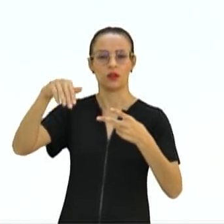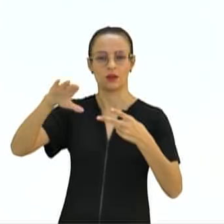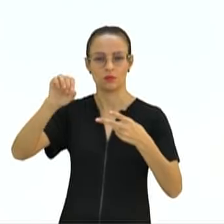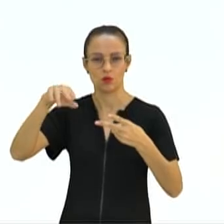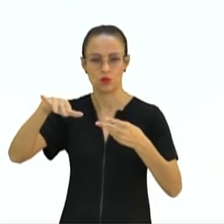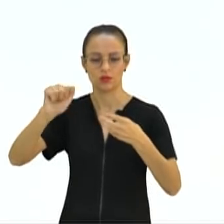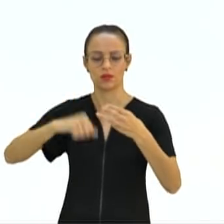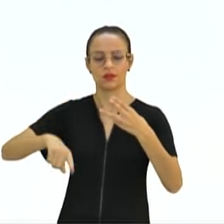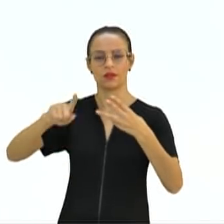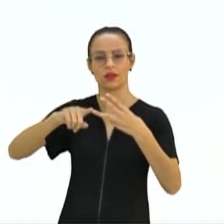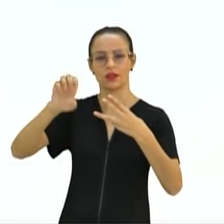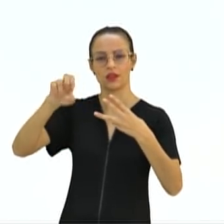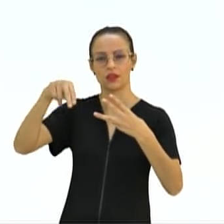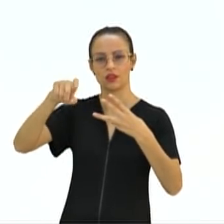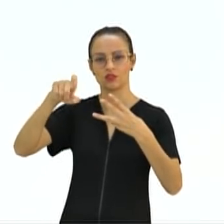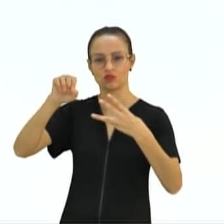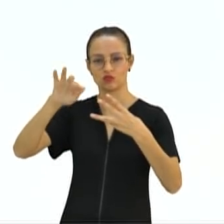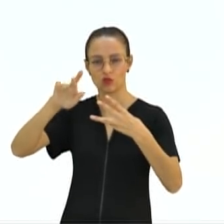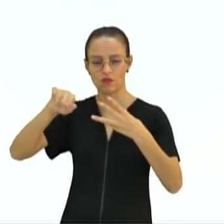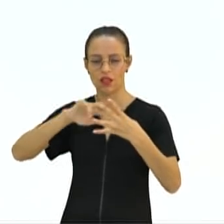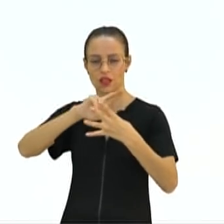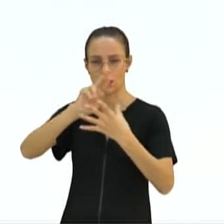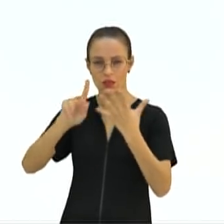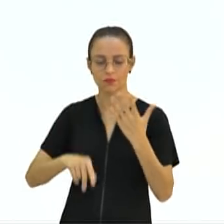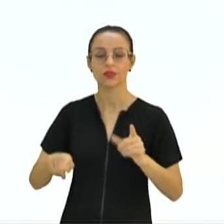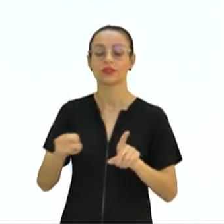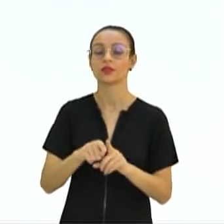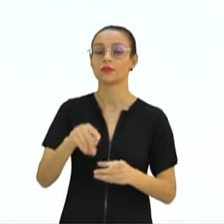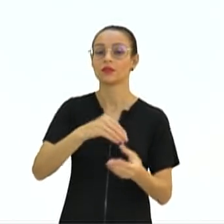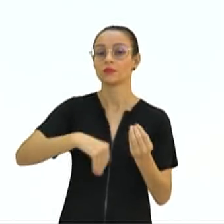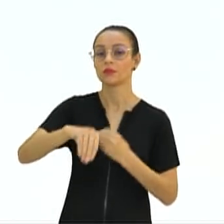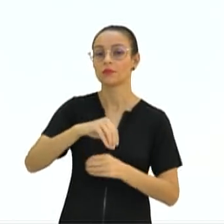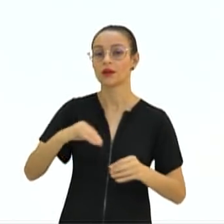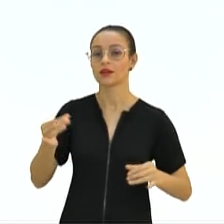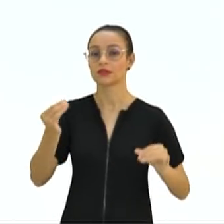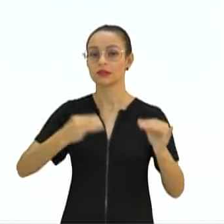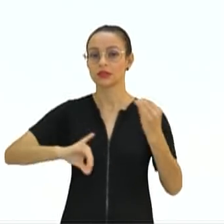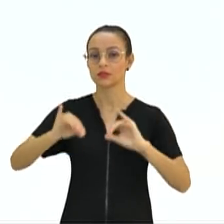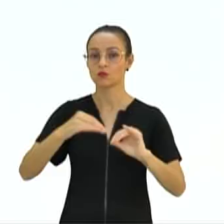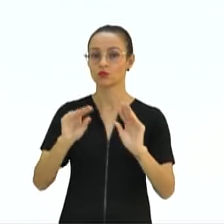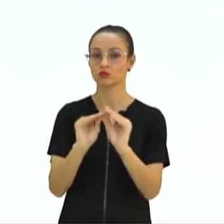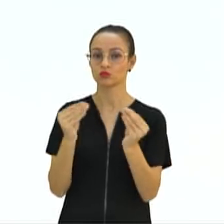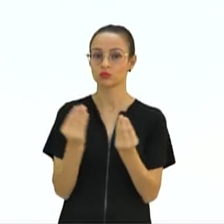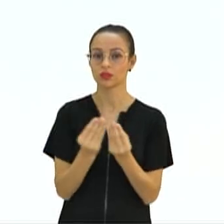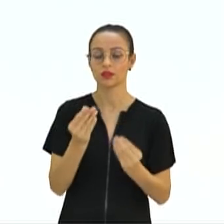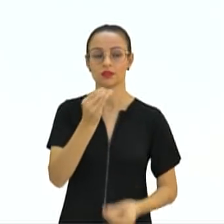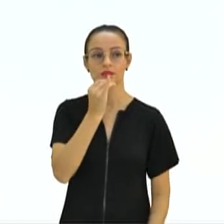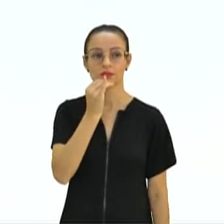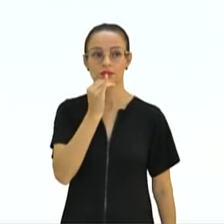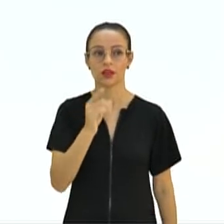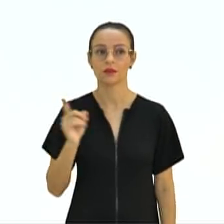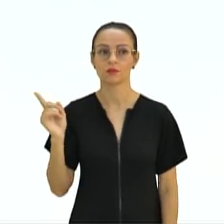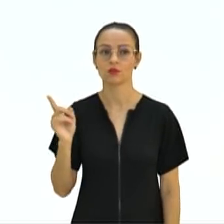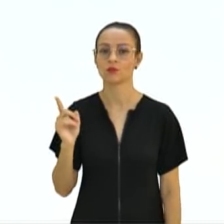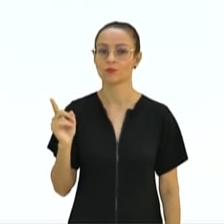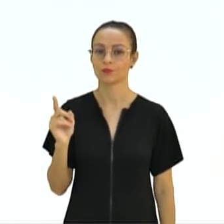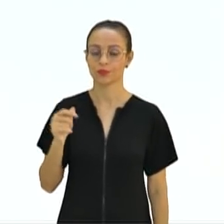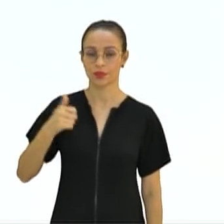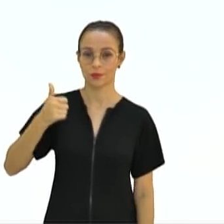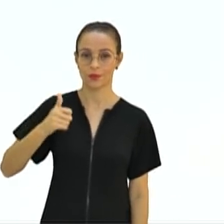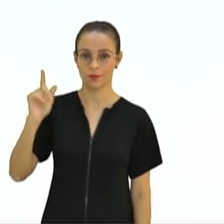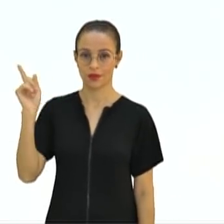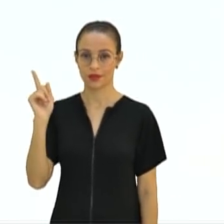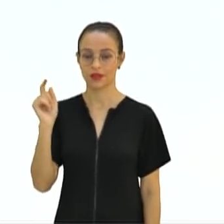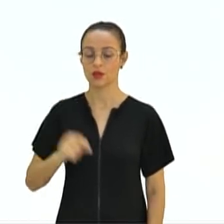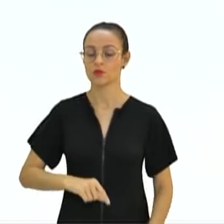vapor d'água nessa atmosfera primitiva, recombinação de elementos químicos, ou seja, os próprios elementos aqui de cima,